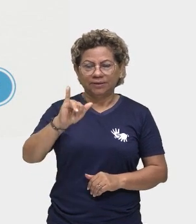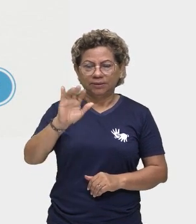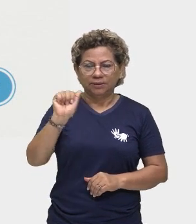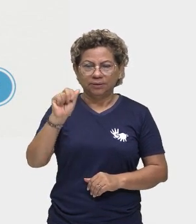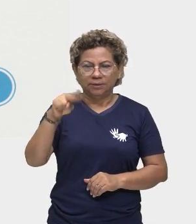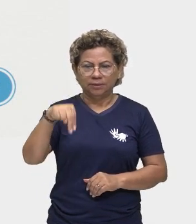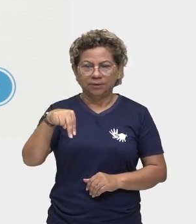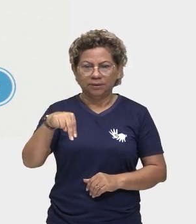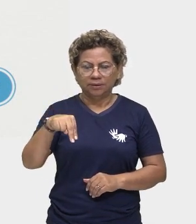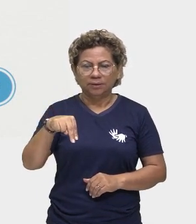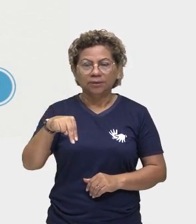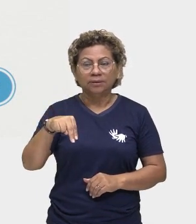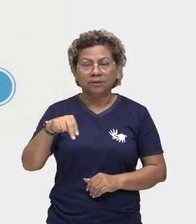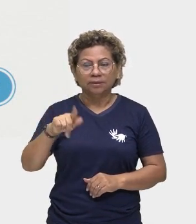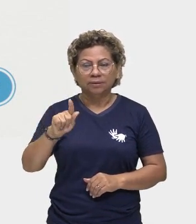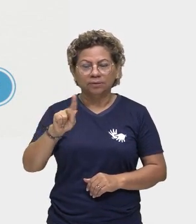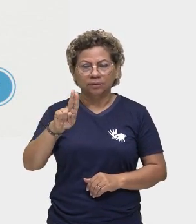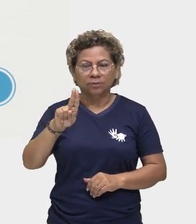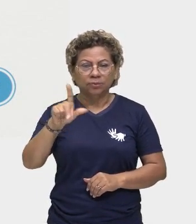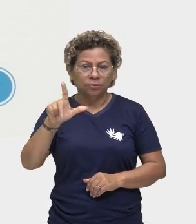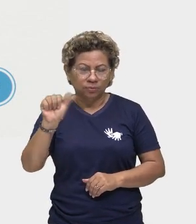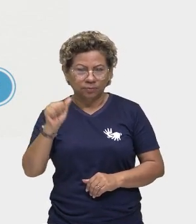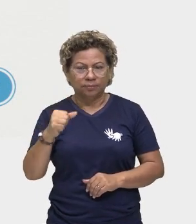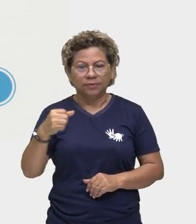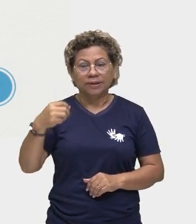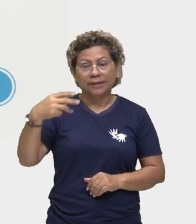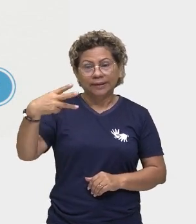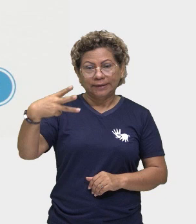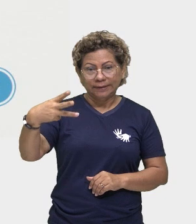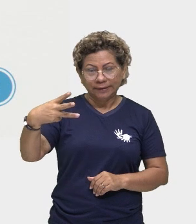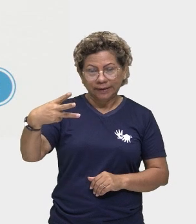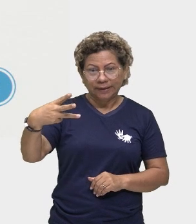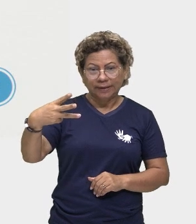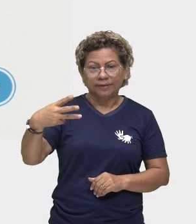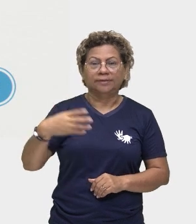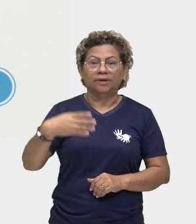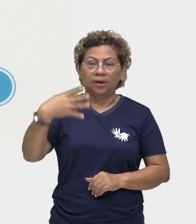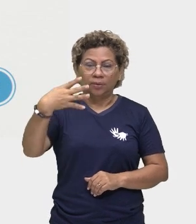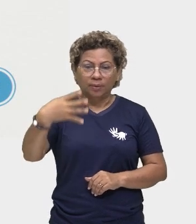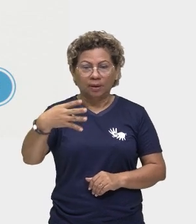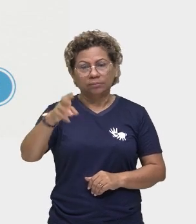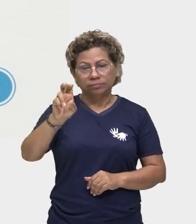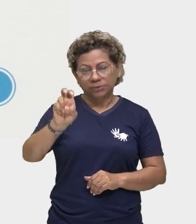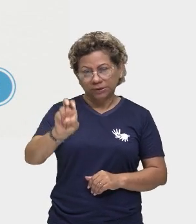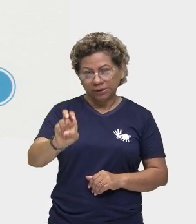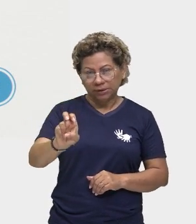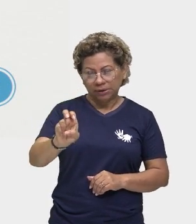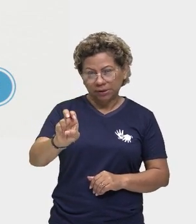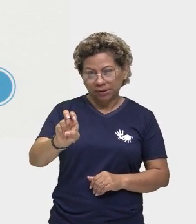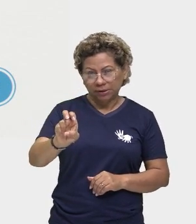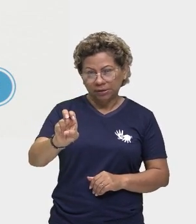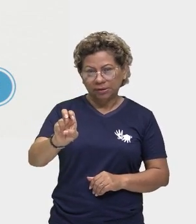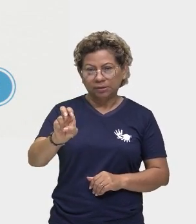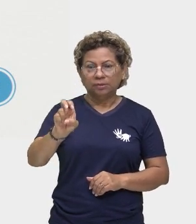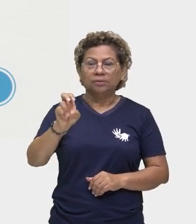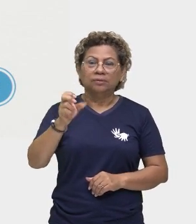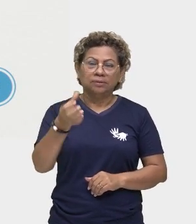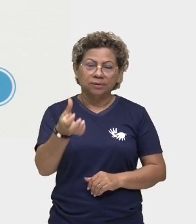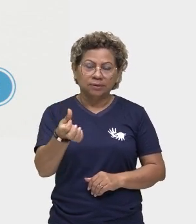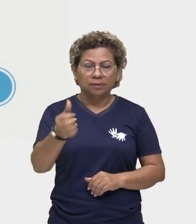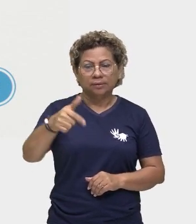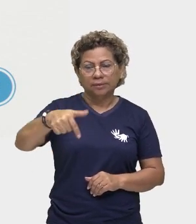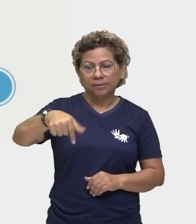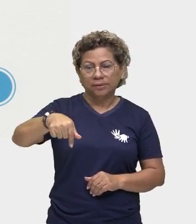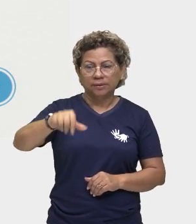Triângulo, possui 3 lados. Quadrilátero, 4 lados. Pentágono, 5 lados. Hexágono, 6